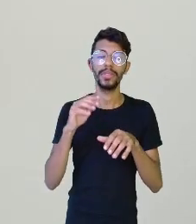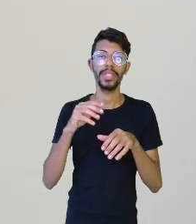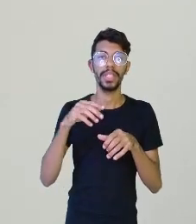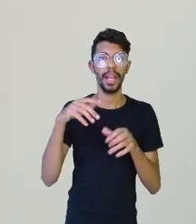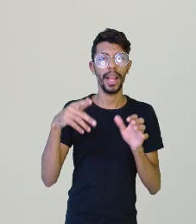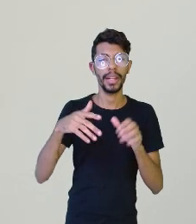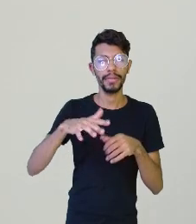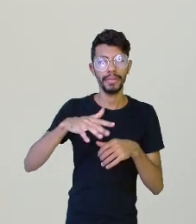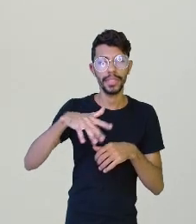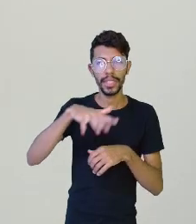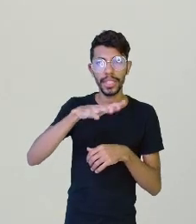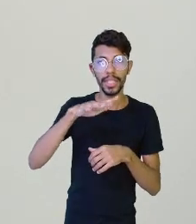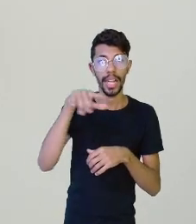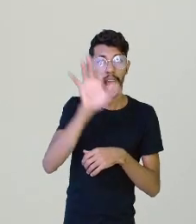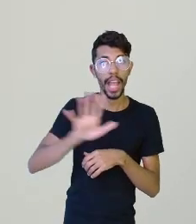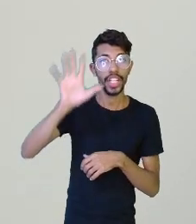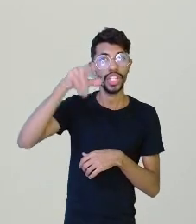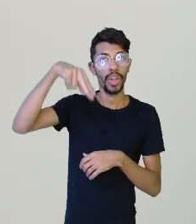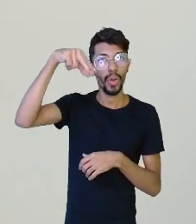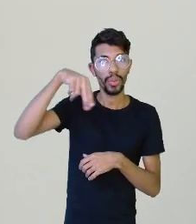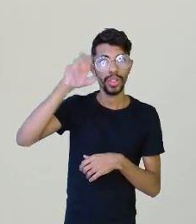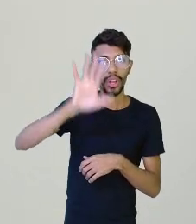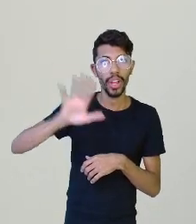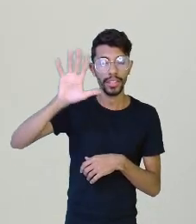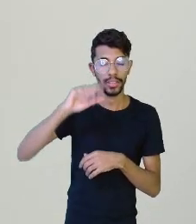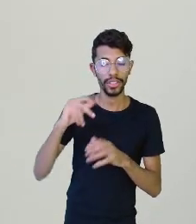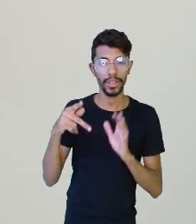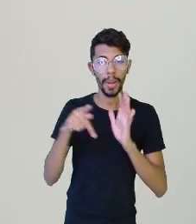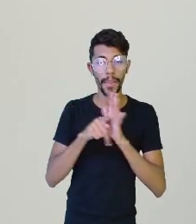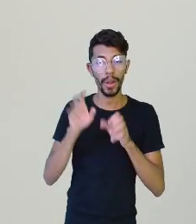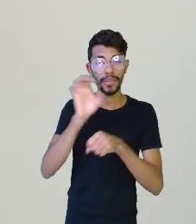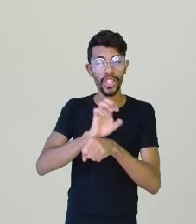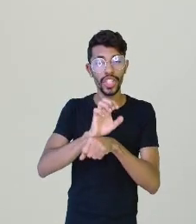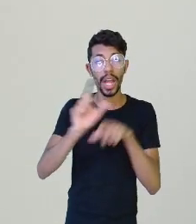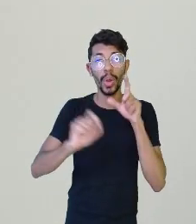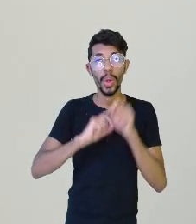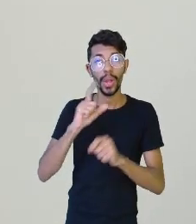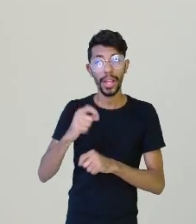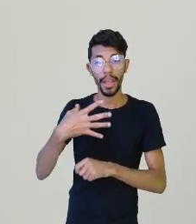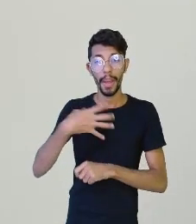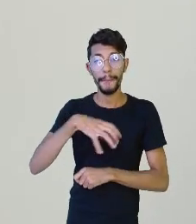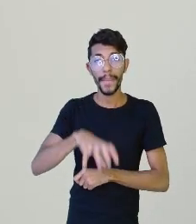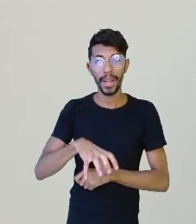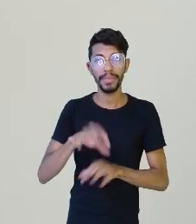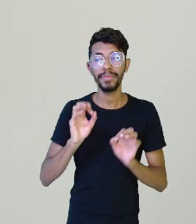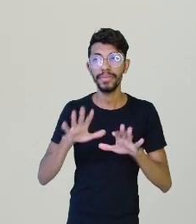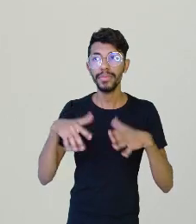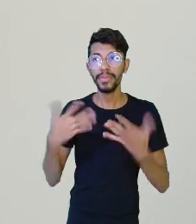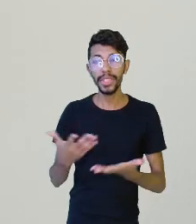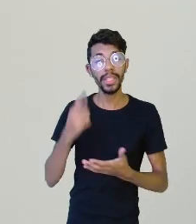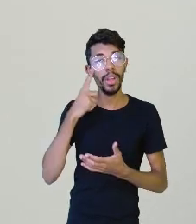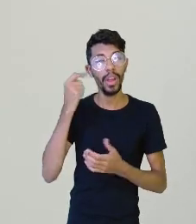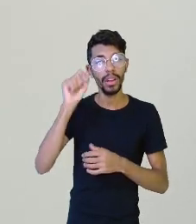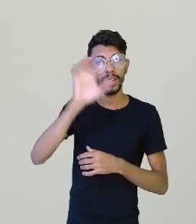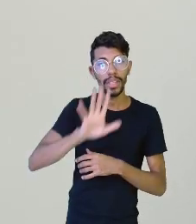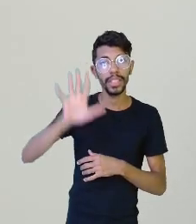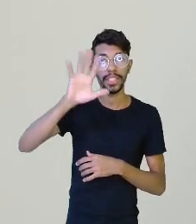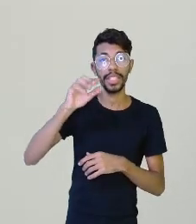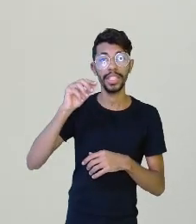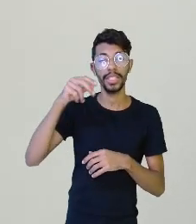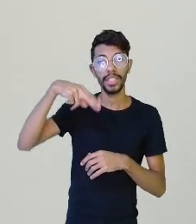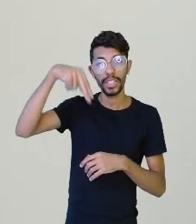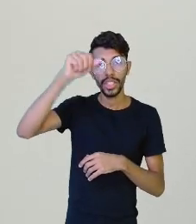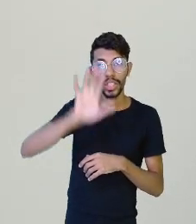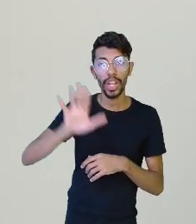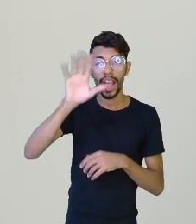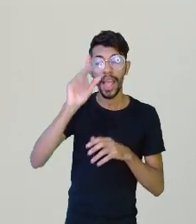na região Nordeste. Então, isso é uma coisa muito especial da região Nordeste, tá certo? Ela foi a primeira a ser